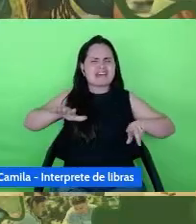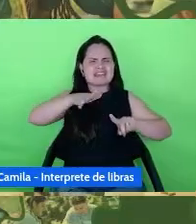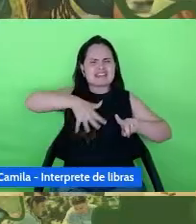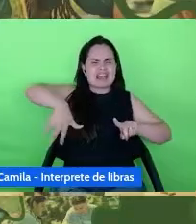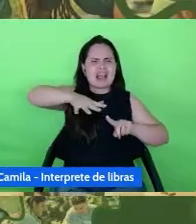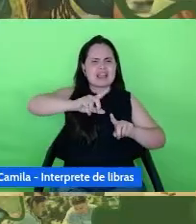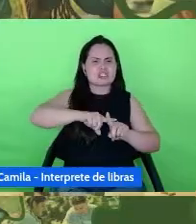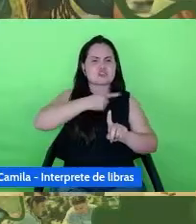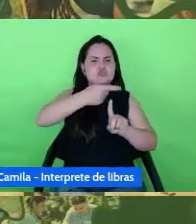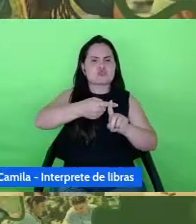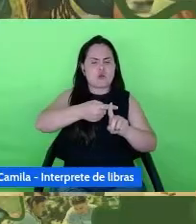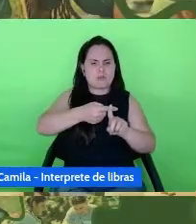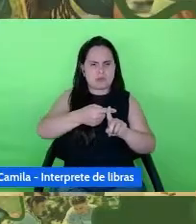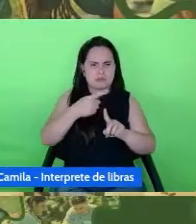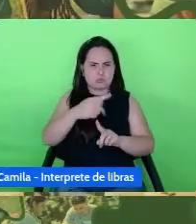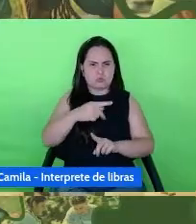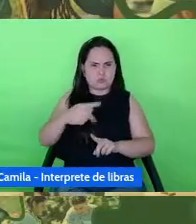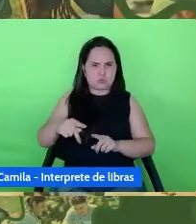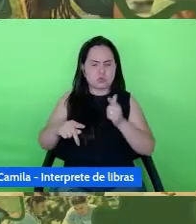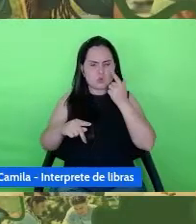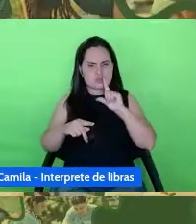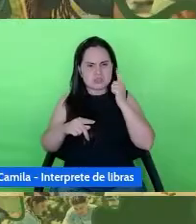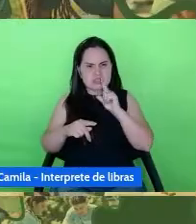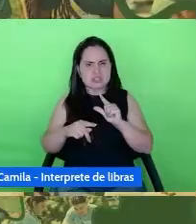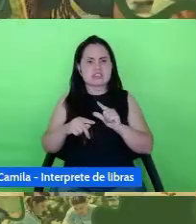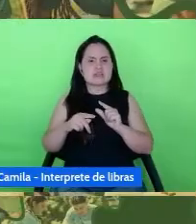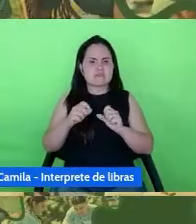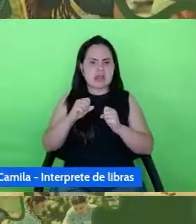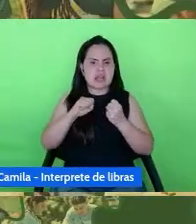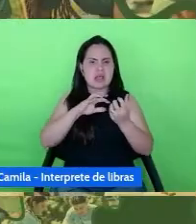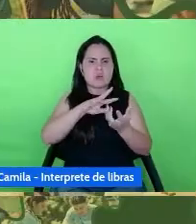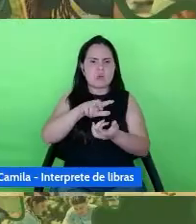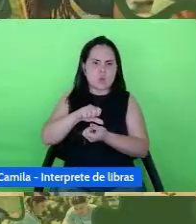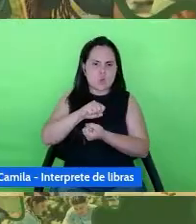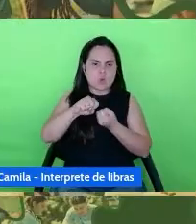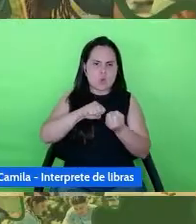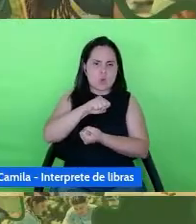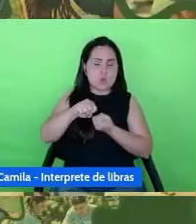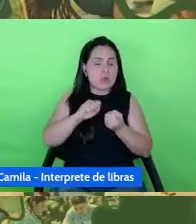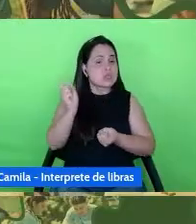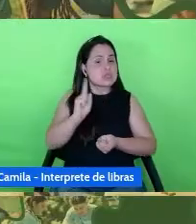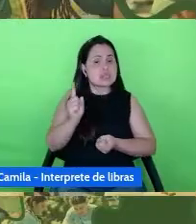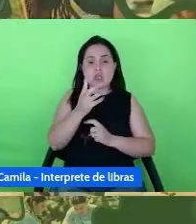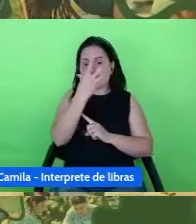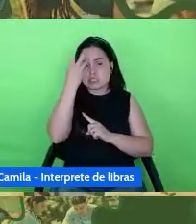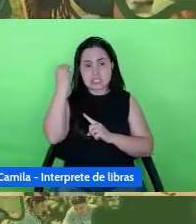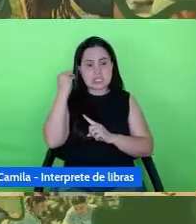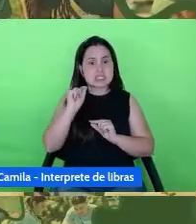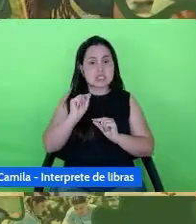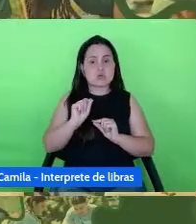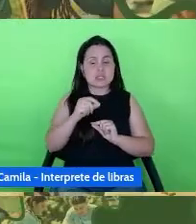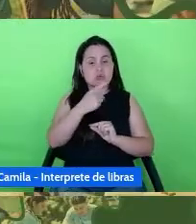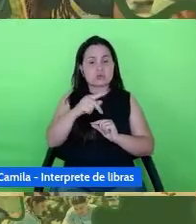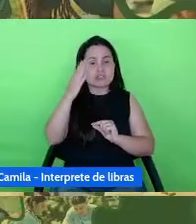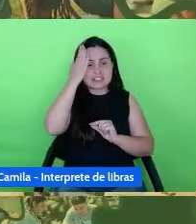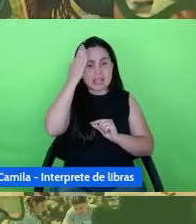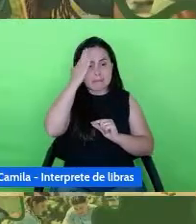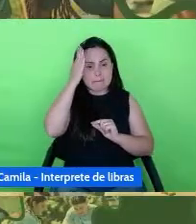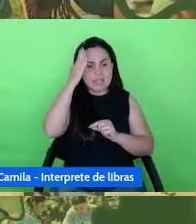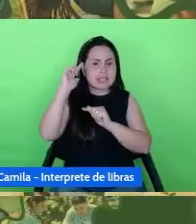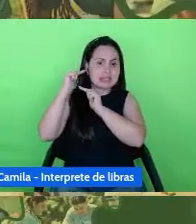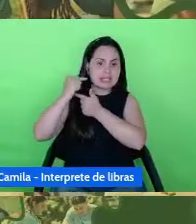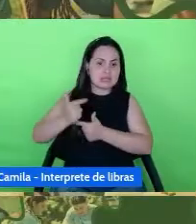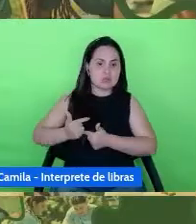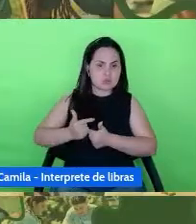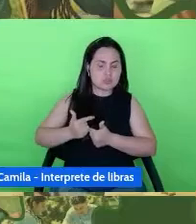suas capacidades para a gente alcançar a sustentabilidade. Sem esquecer dos saberes tradicionais, daqueles que